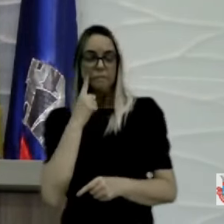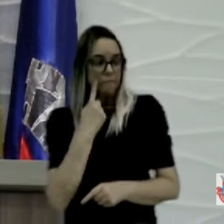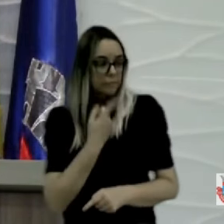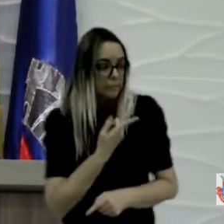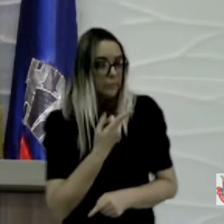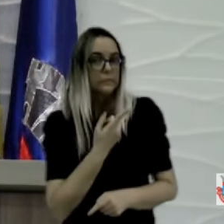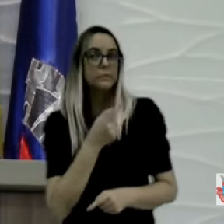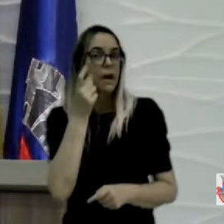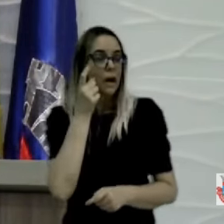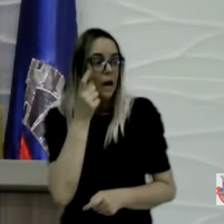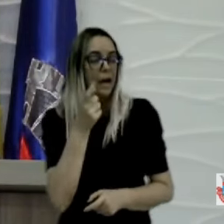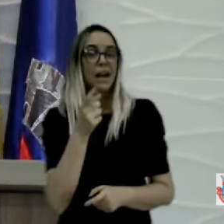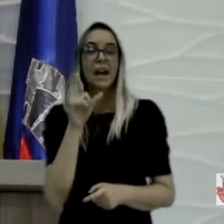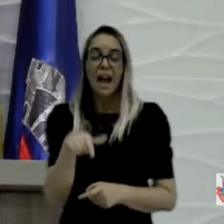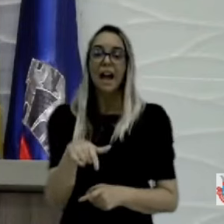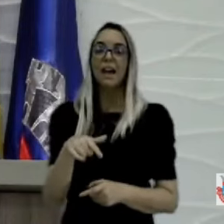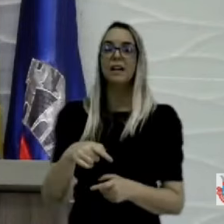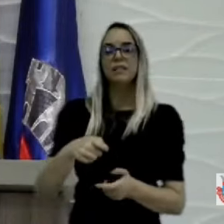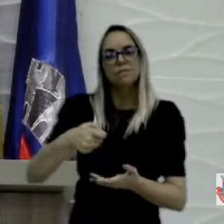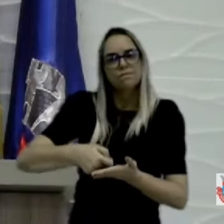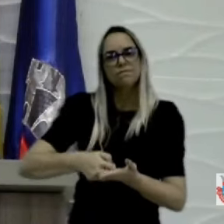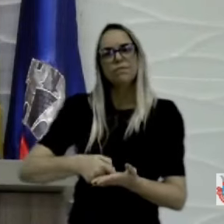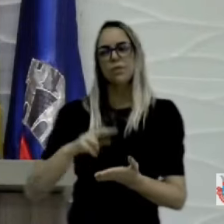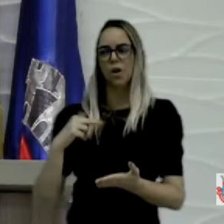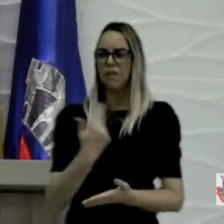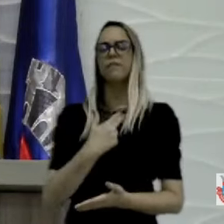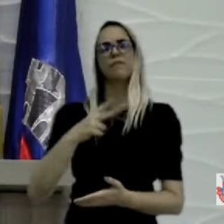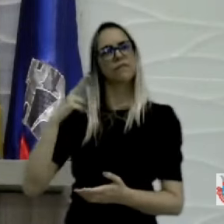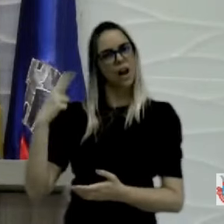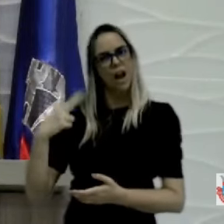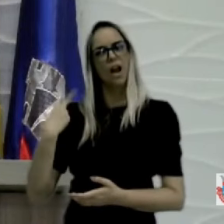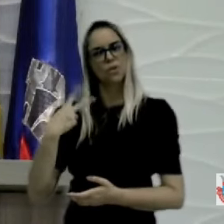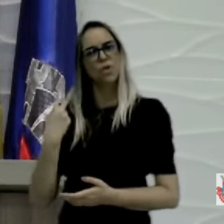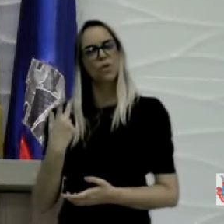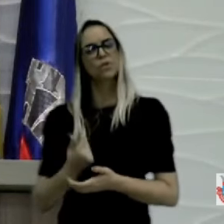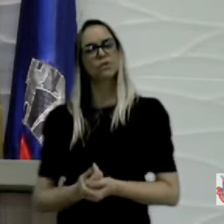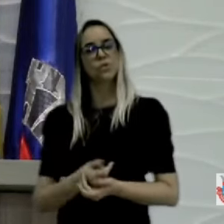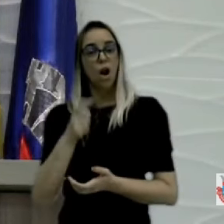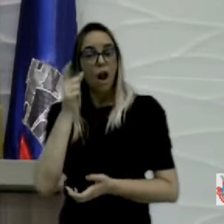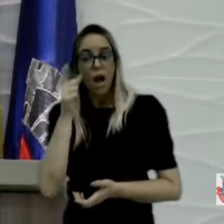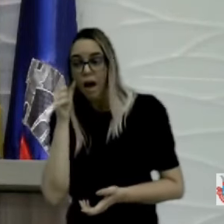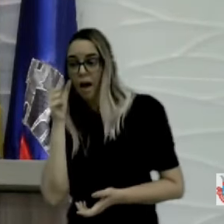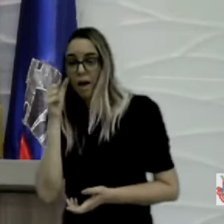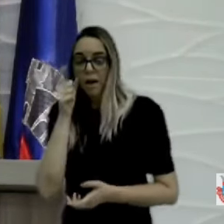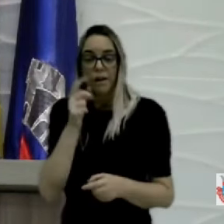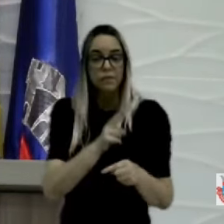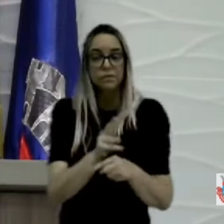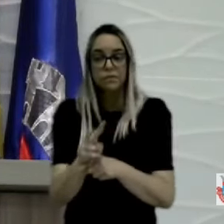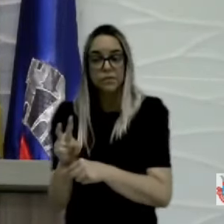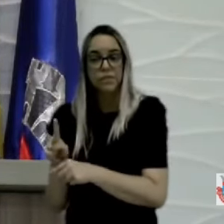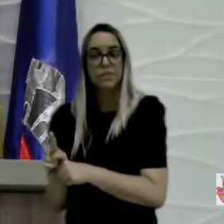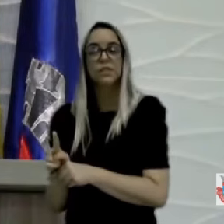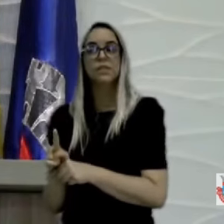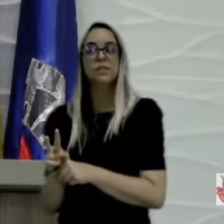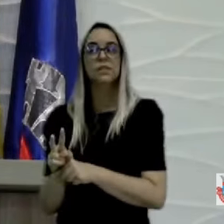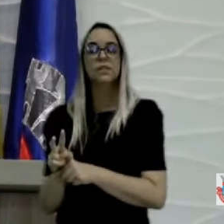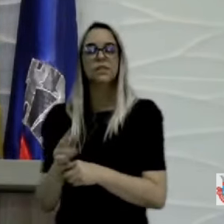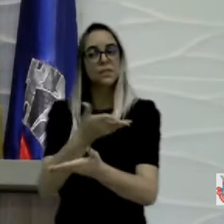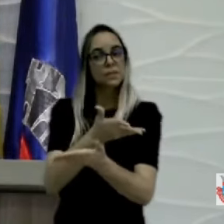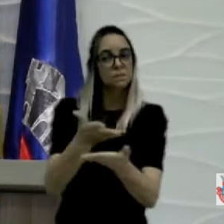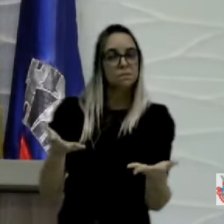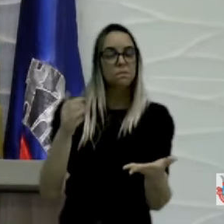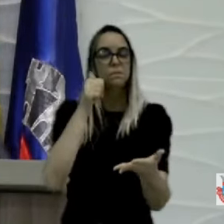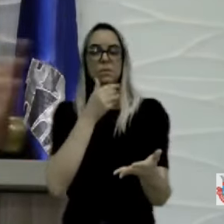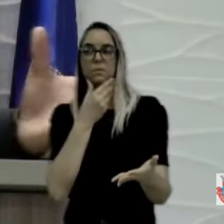fiscalizar, que é o nosso dever de vereador. Fiscalizar, senhoras e senhores, um município